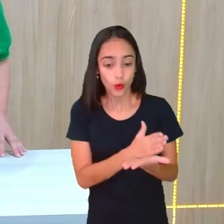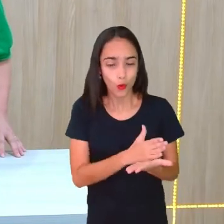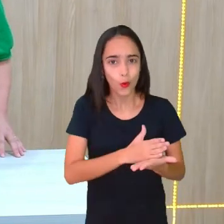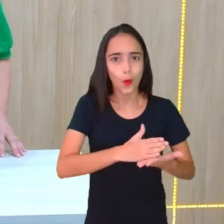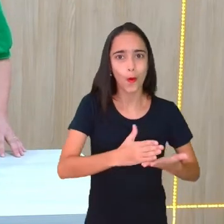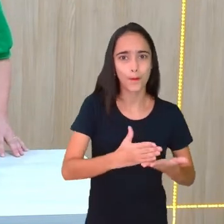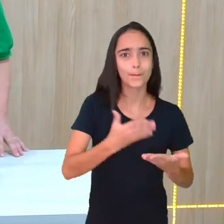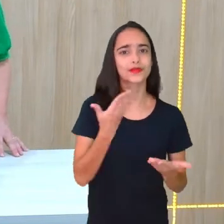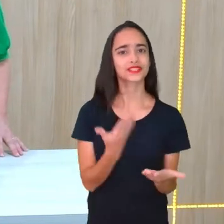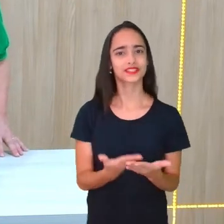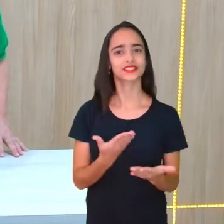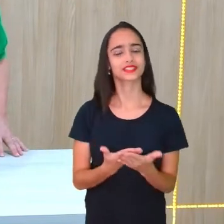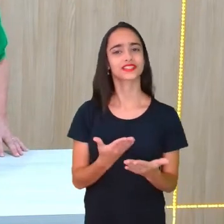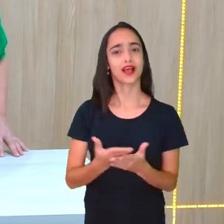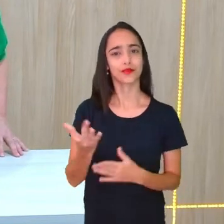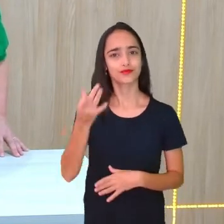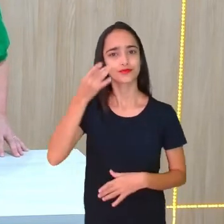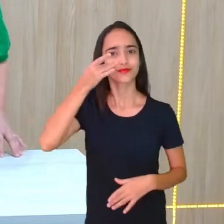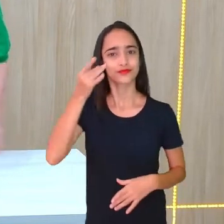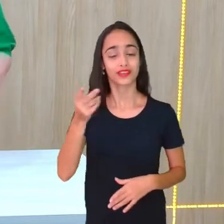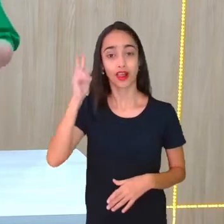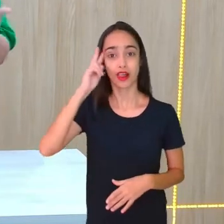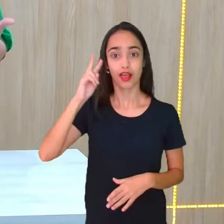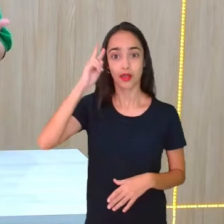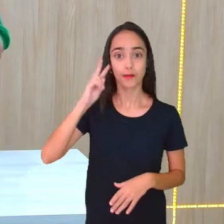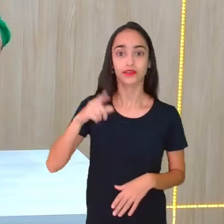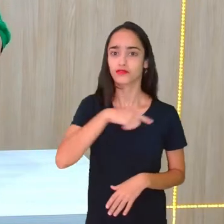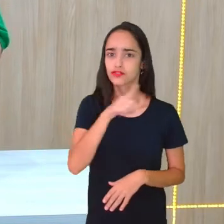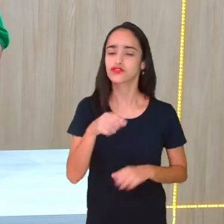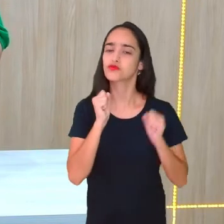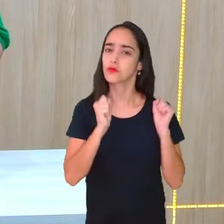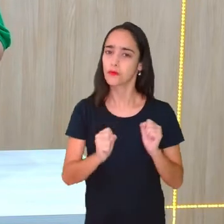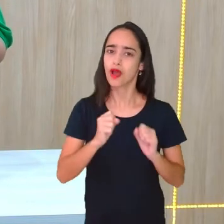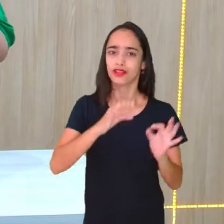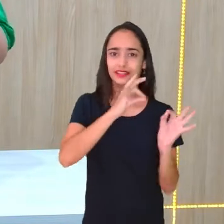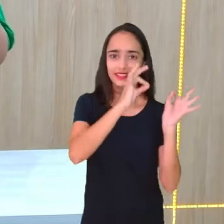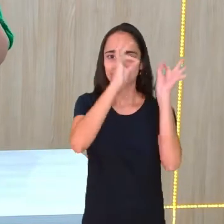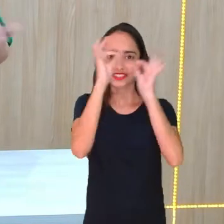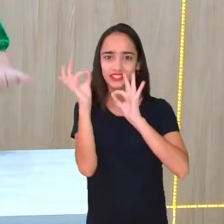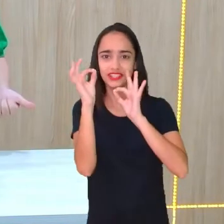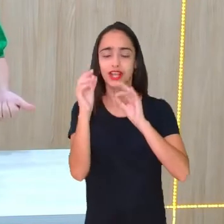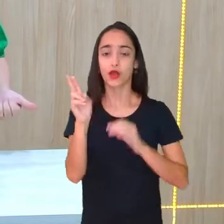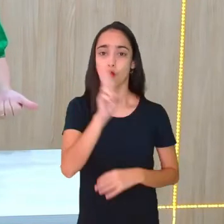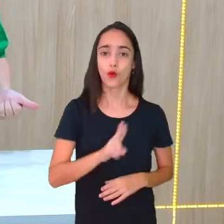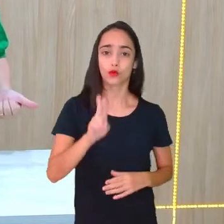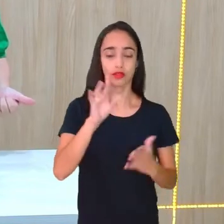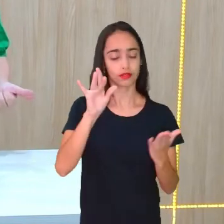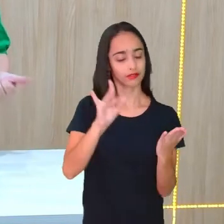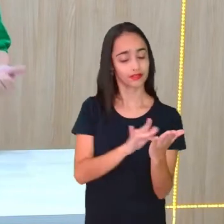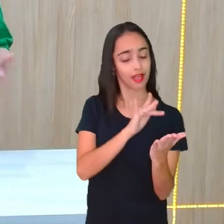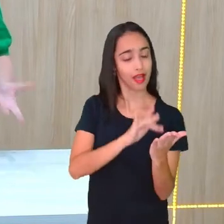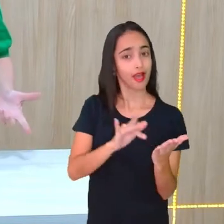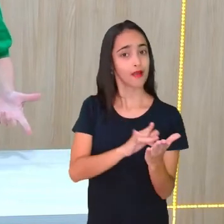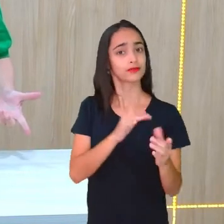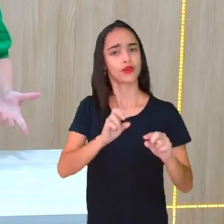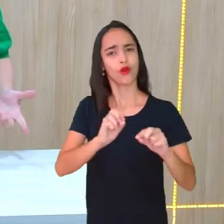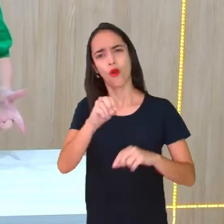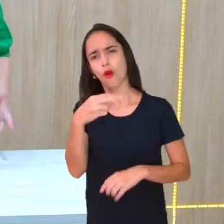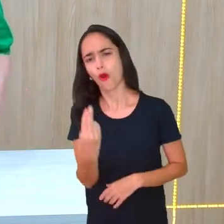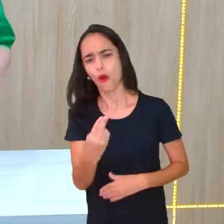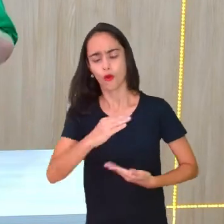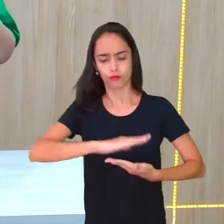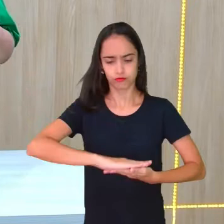vivo. Lembrando que nossas aulas são digitais. Vocês podem assistir no tablet, vocês podem assistir no